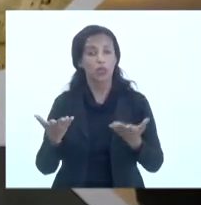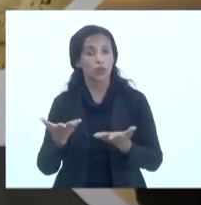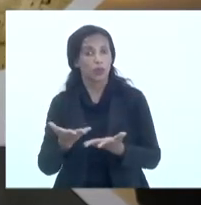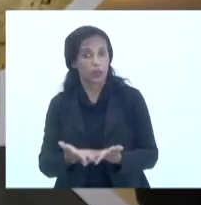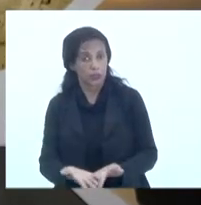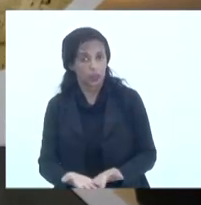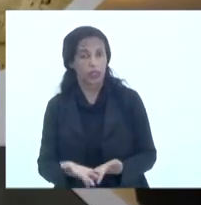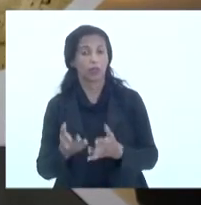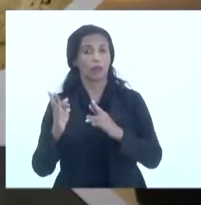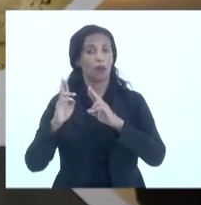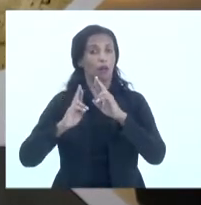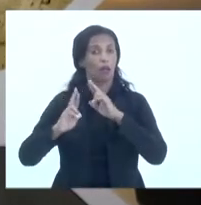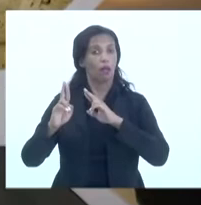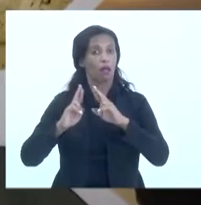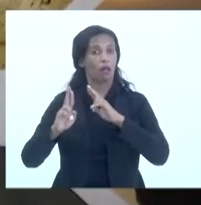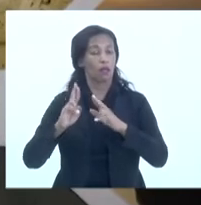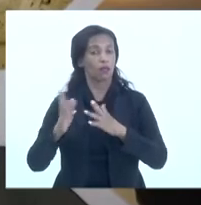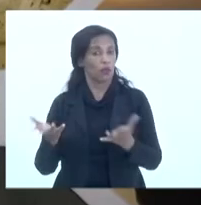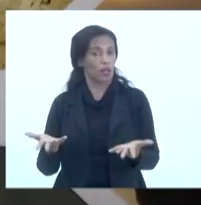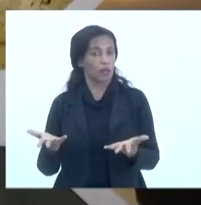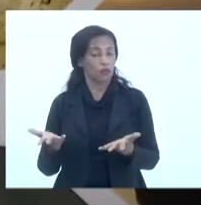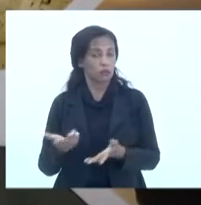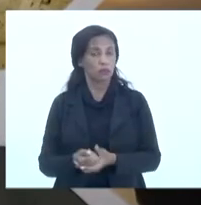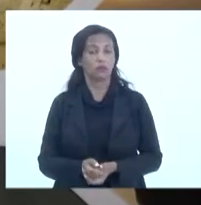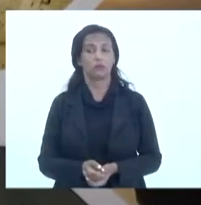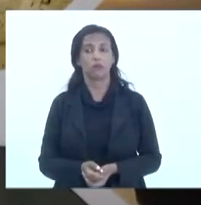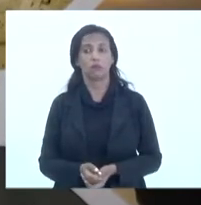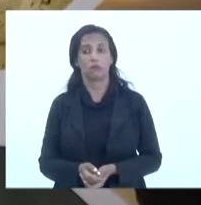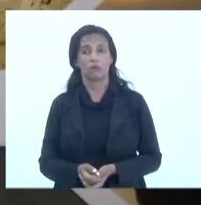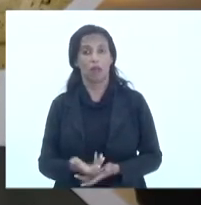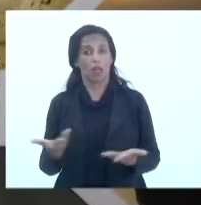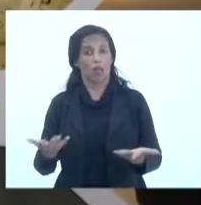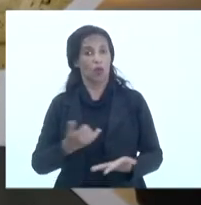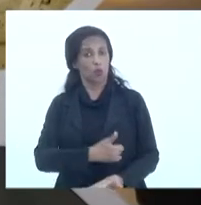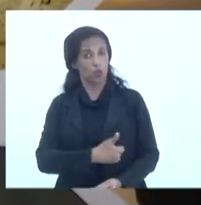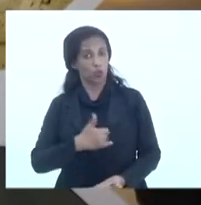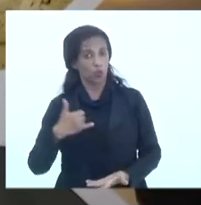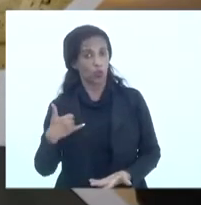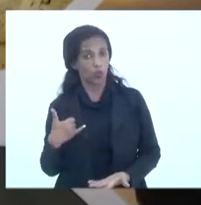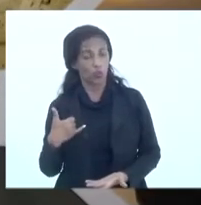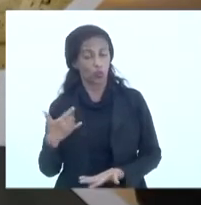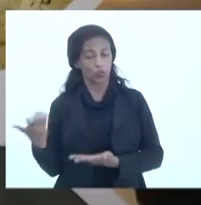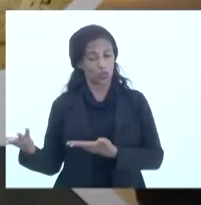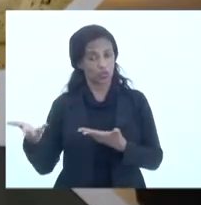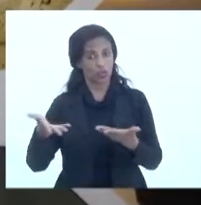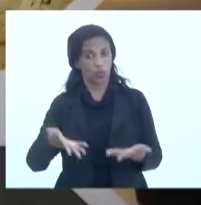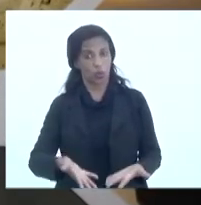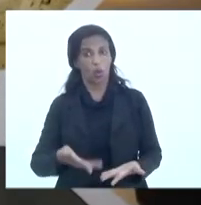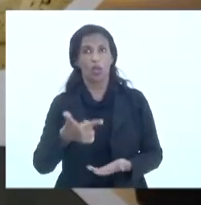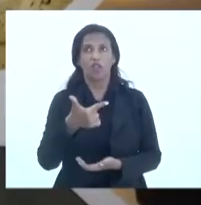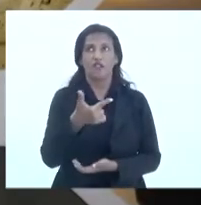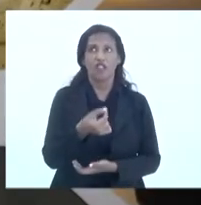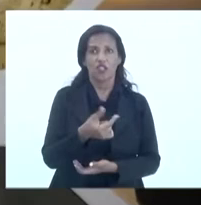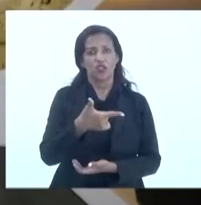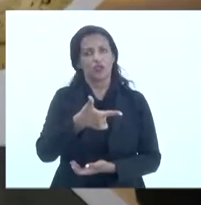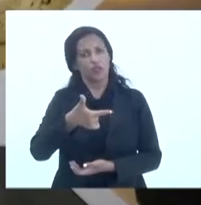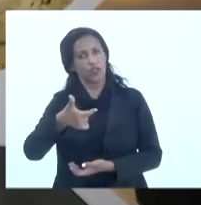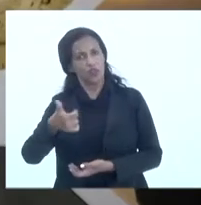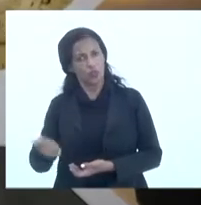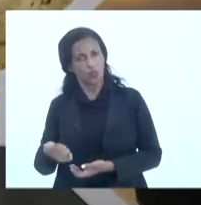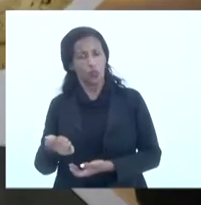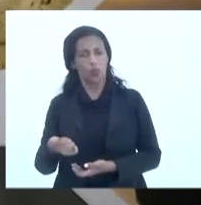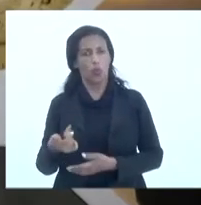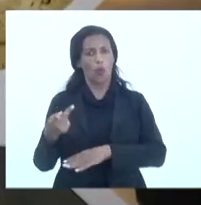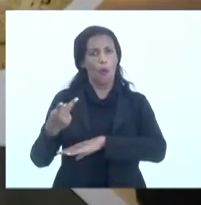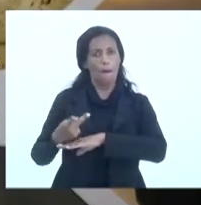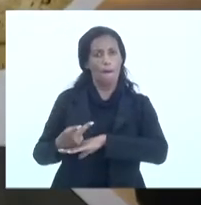das questões relacionadas ao resíduo sólido, é com muito, muito orgulho que a gente coloca que no ano de 2021, o